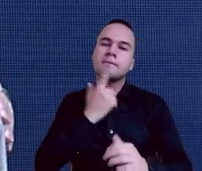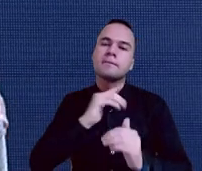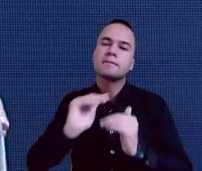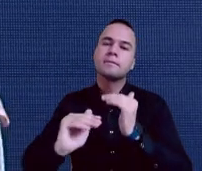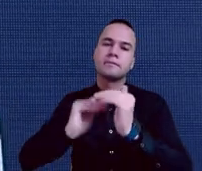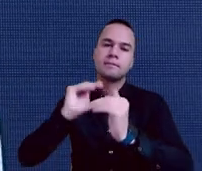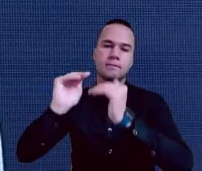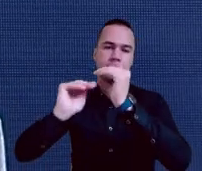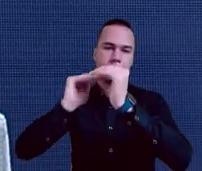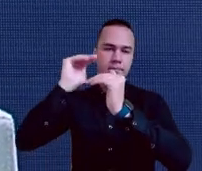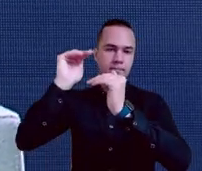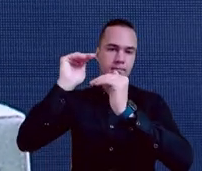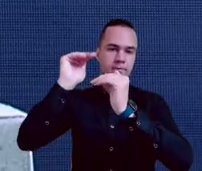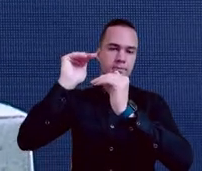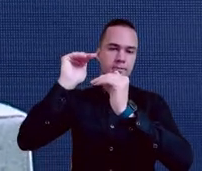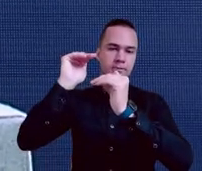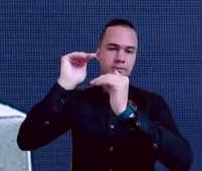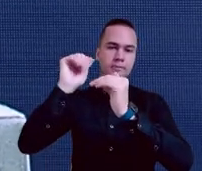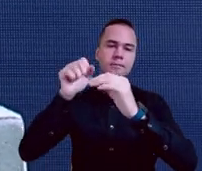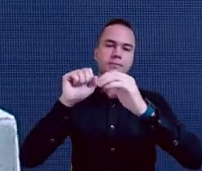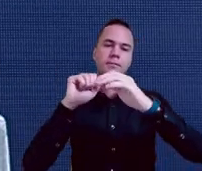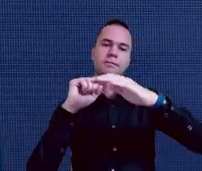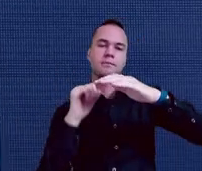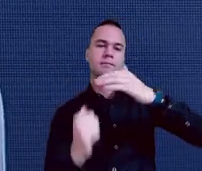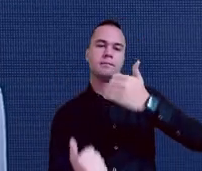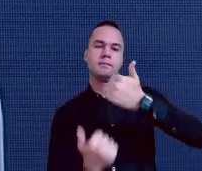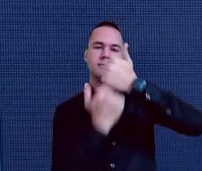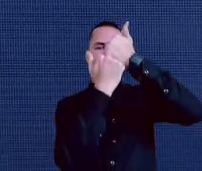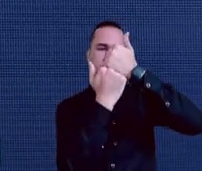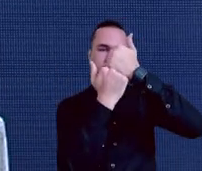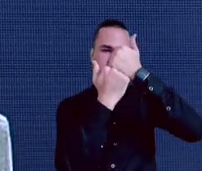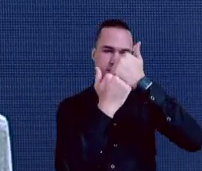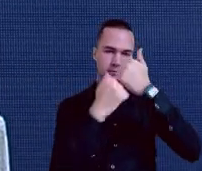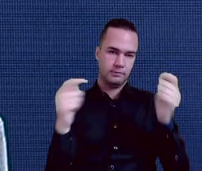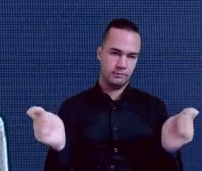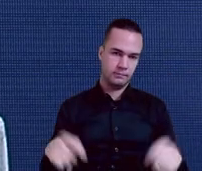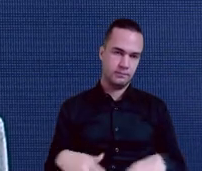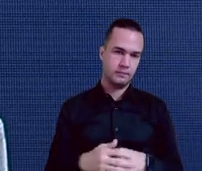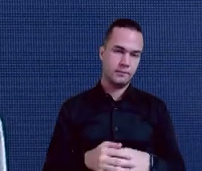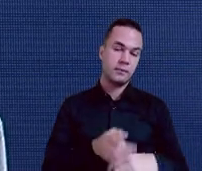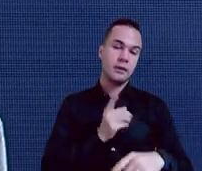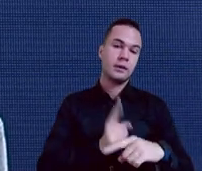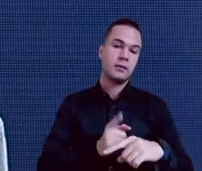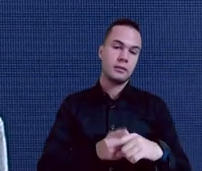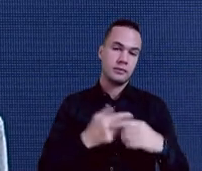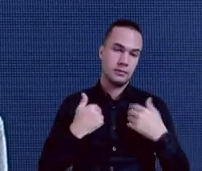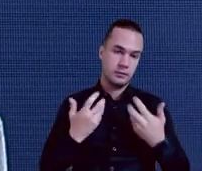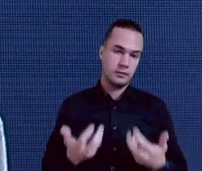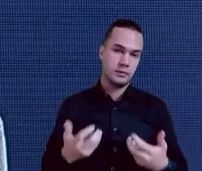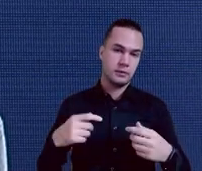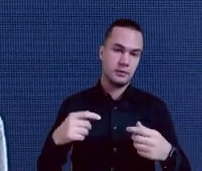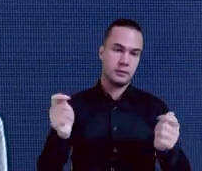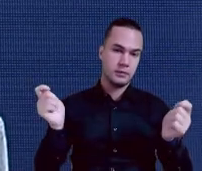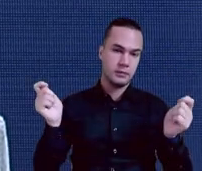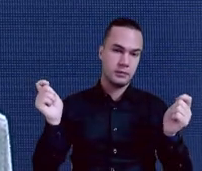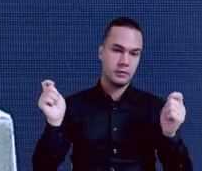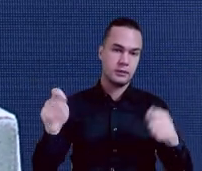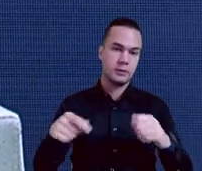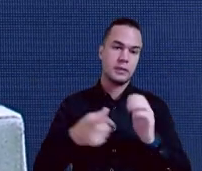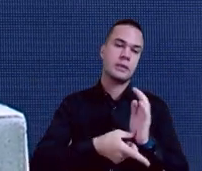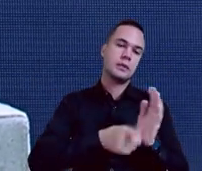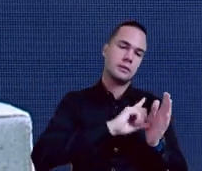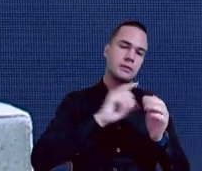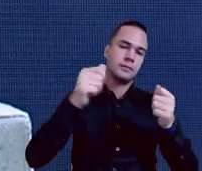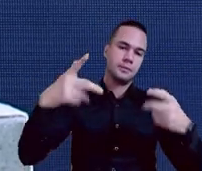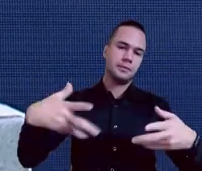patamares sustentáveis eu gostaria se me permitir João dar um pouquinho um passo para trás para contextualizar